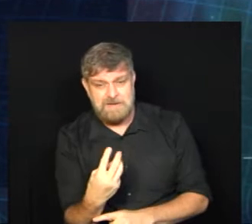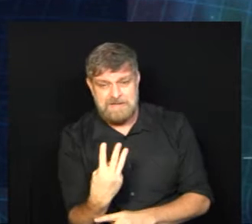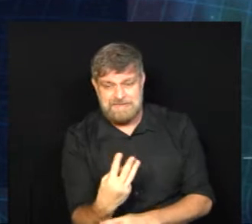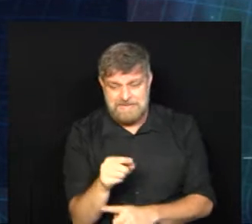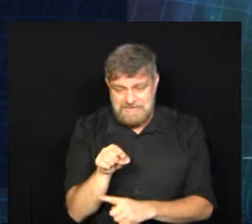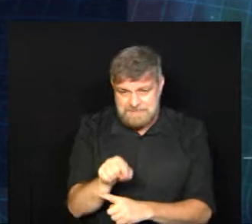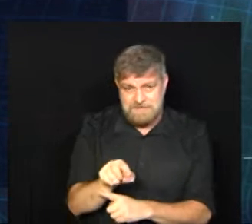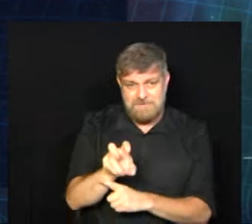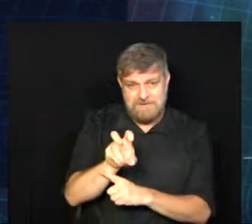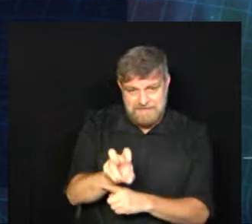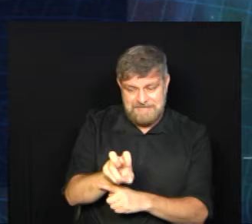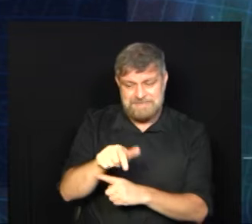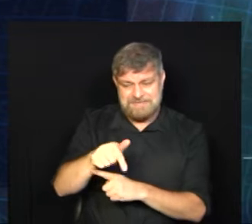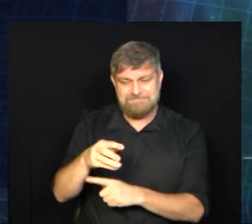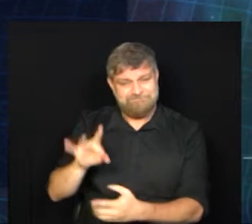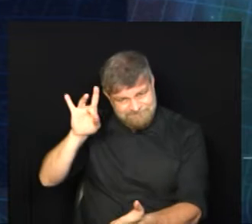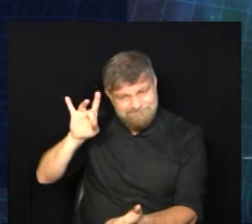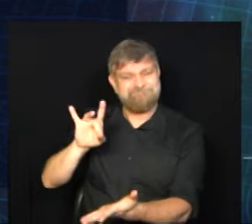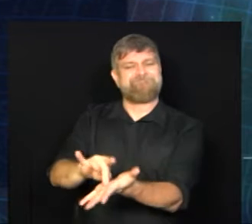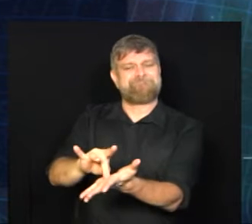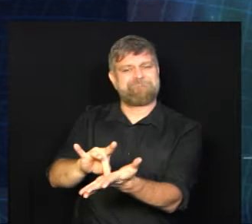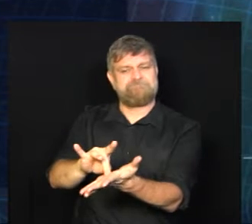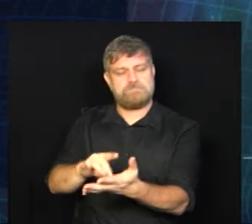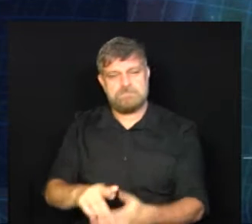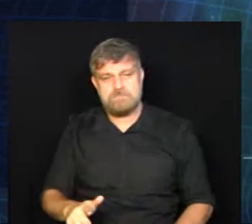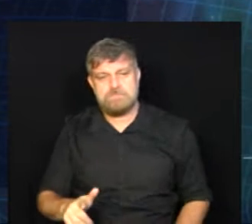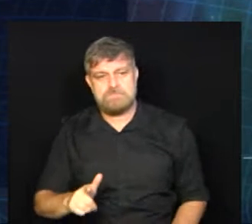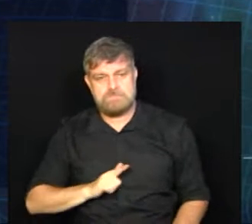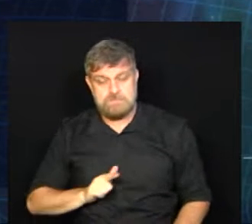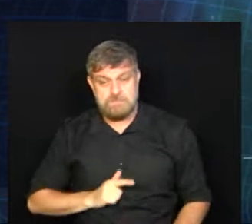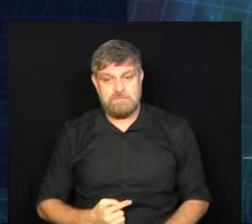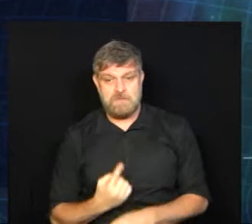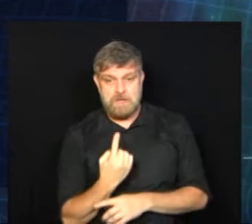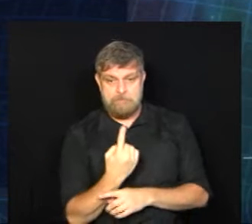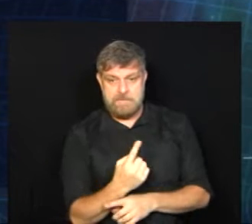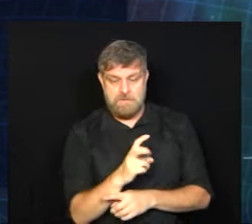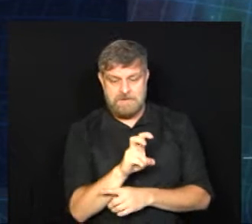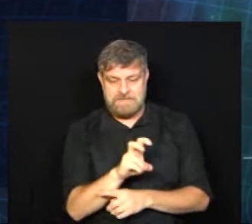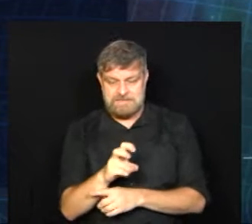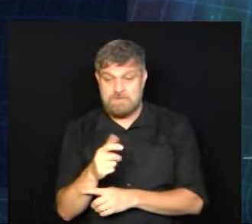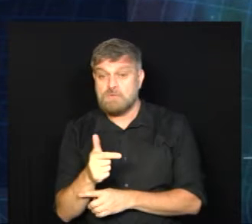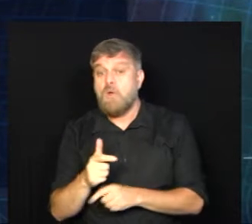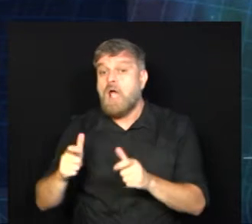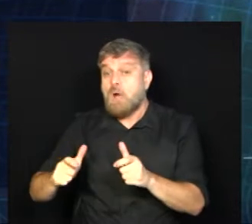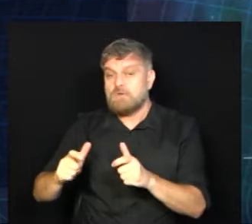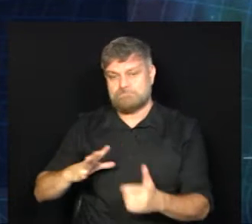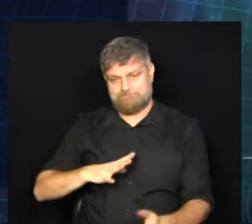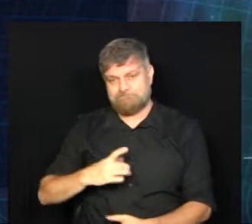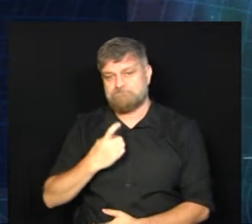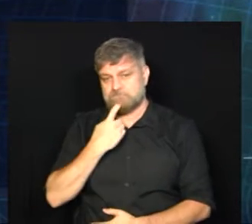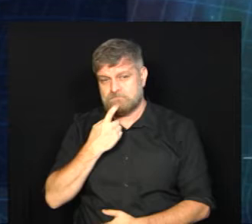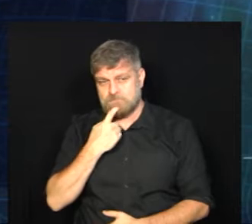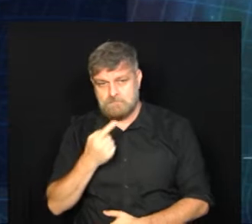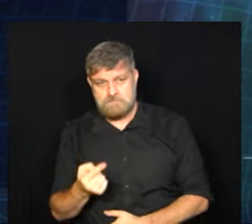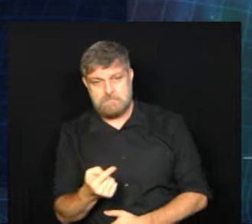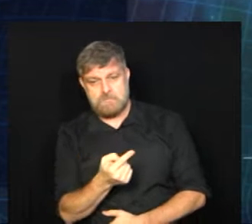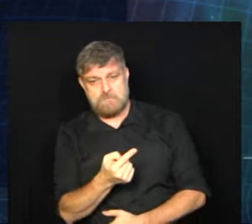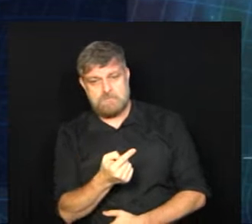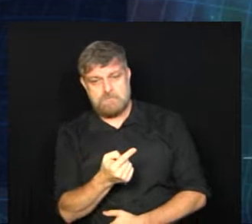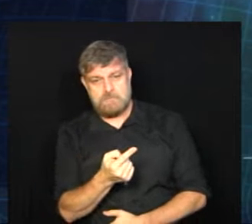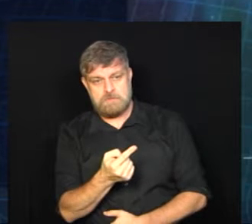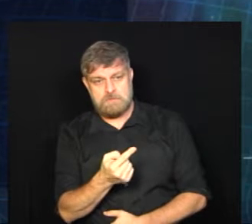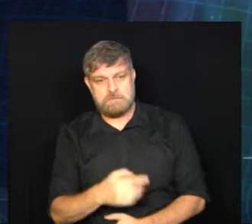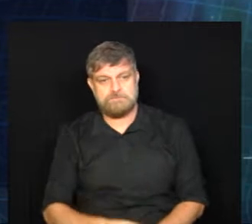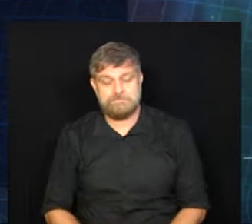3.574 mortes confirmadas pela Covid-19, sendo 1.552 mortes confirmadas até a